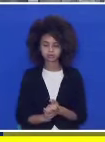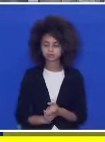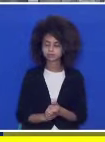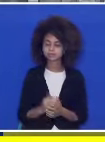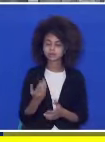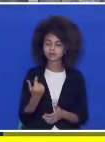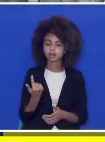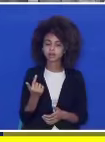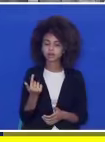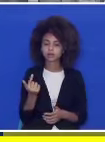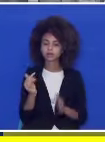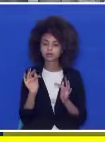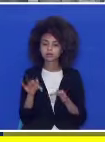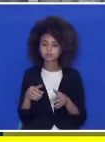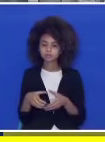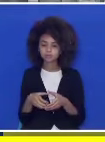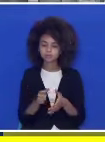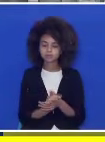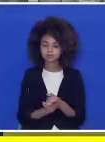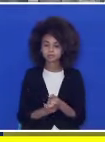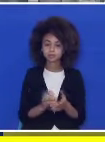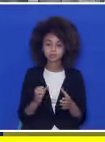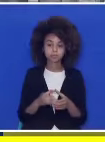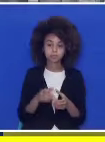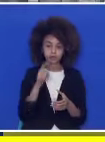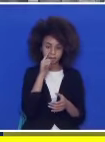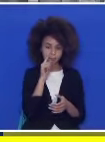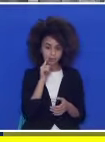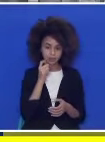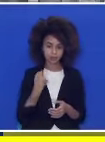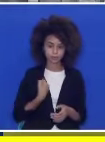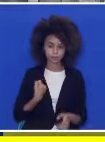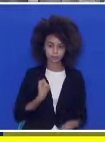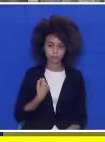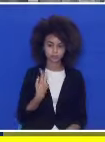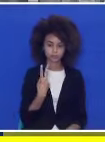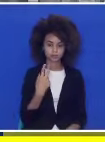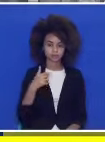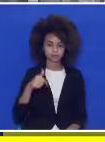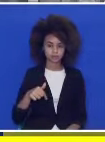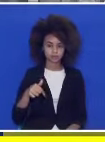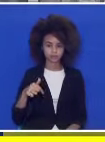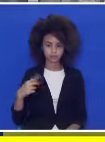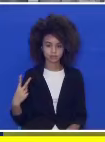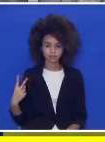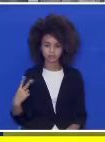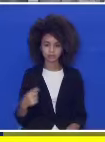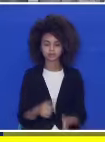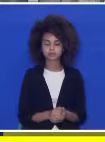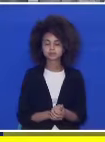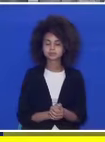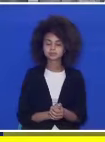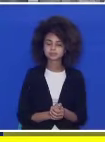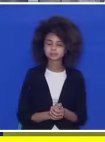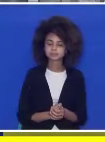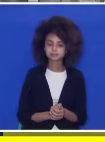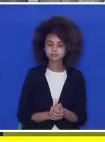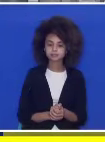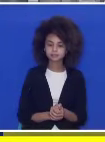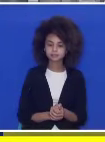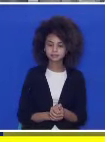O sétimo e último número na tela. Bola amarela, número 72. Amarela,